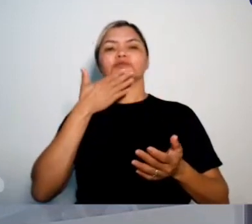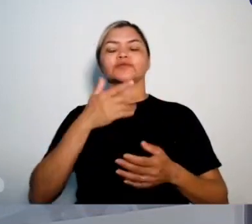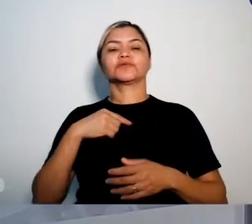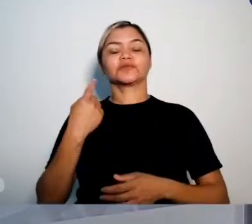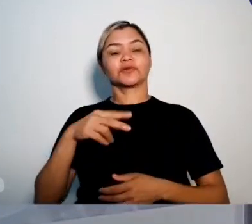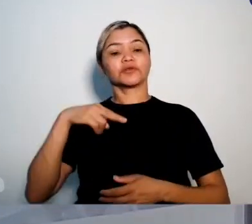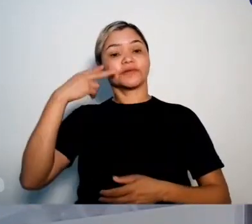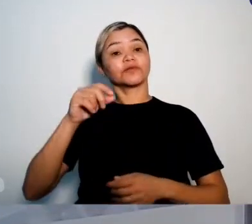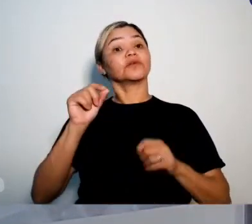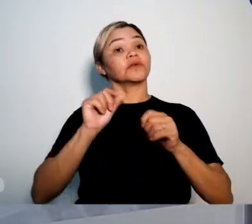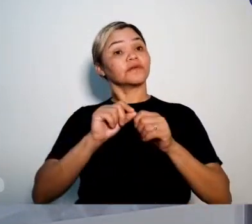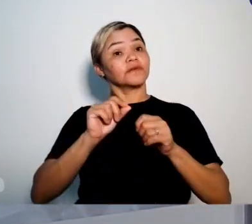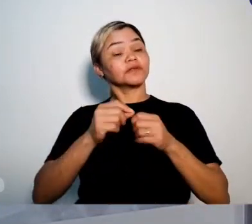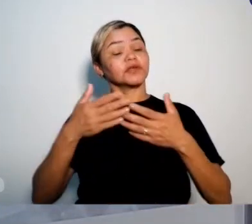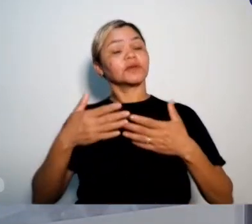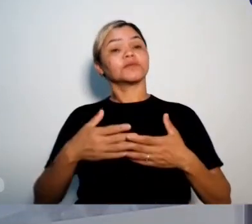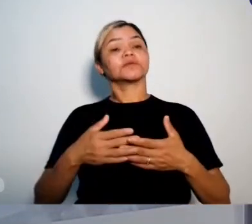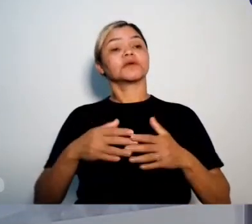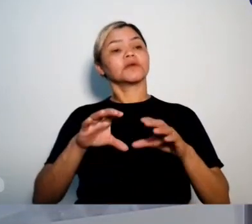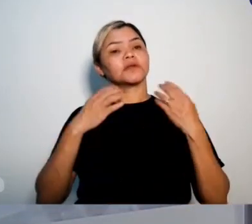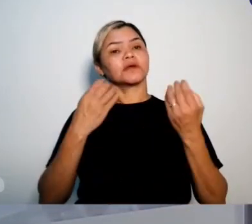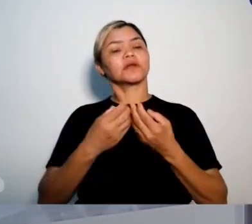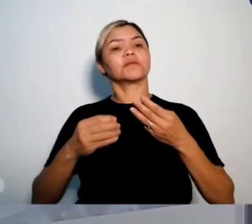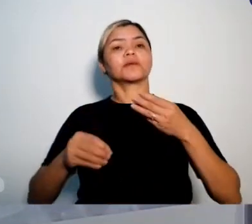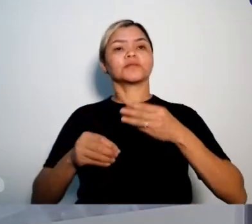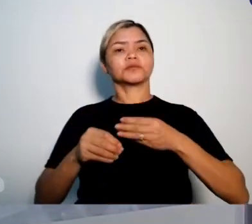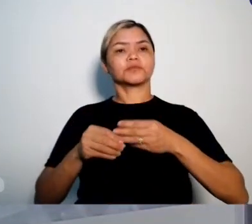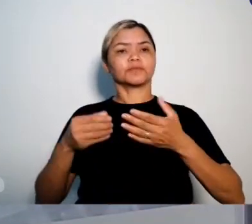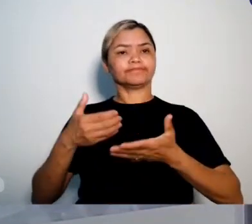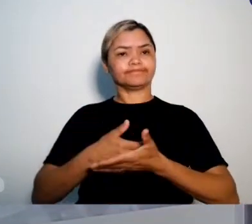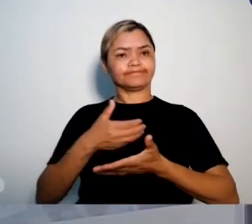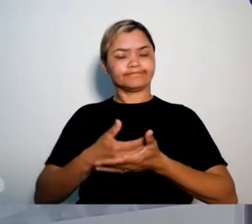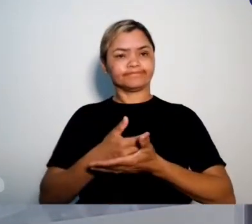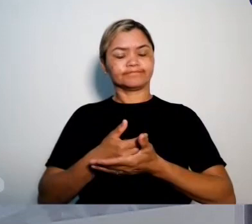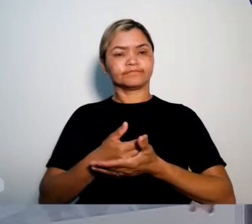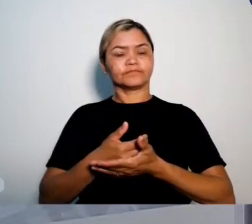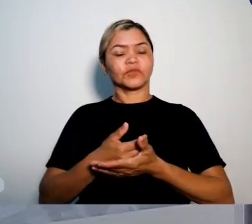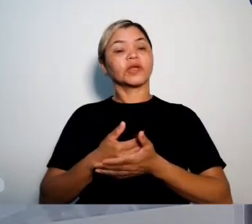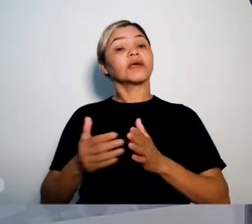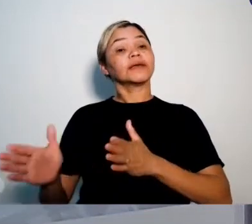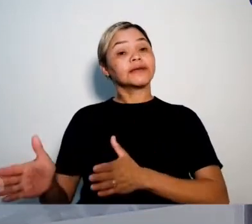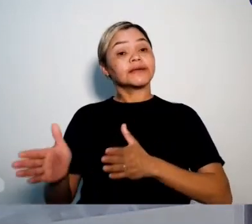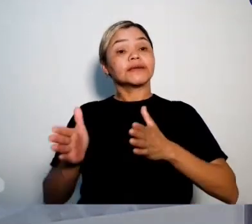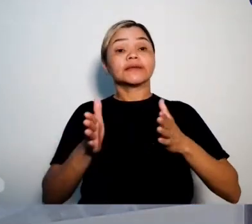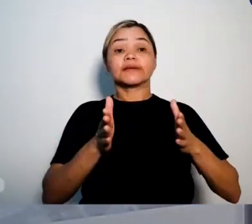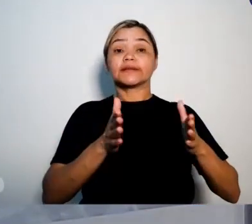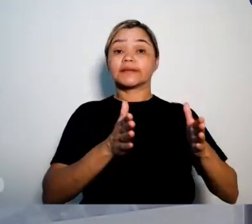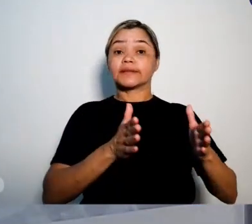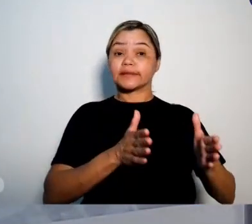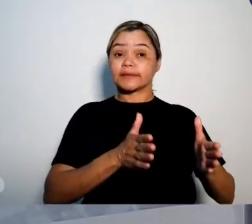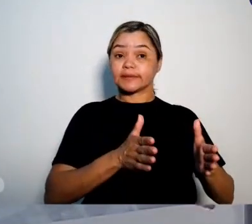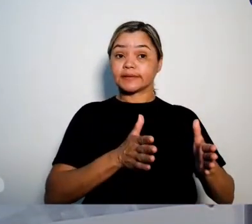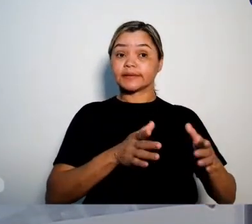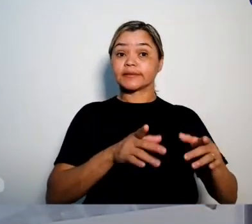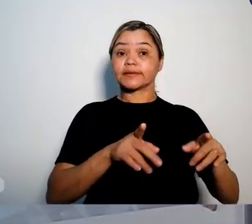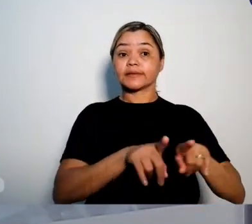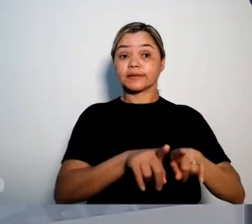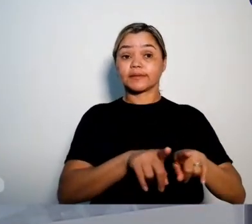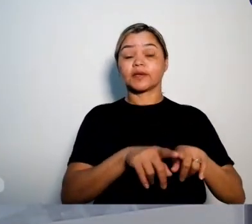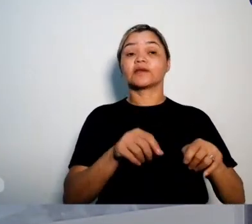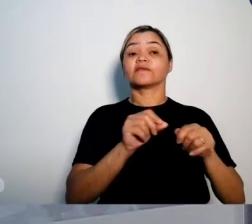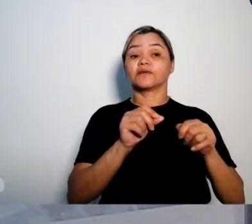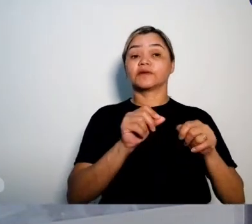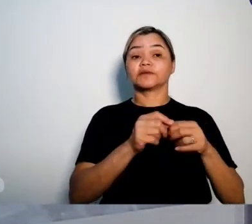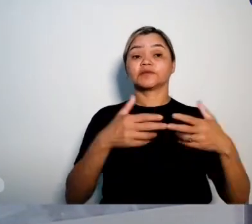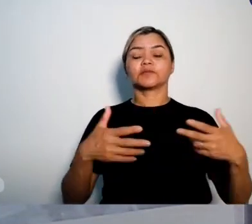fazemos aqui na Câmara Municipal. E, paralelo a isso, também fazemos as